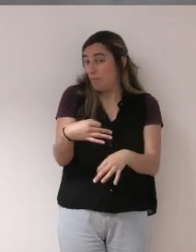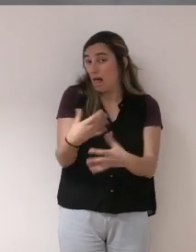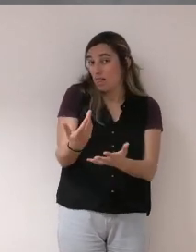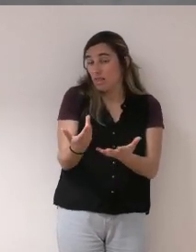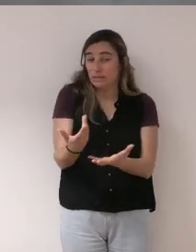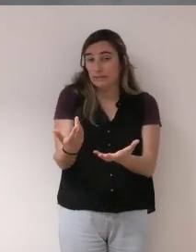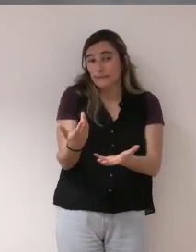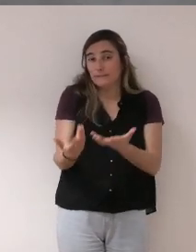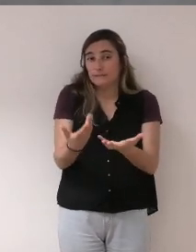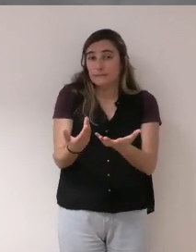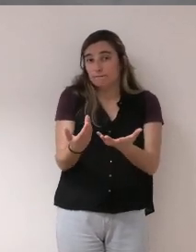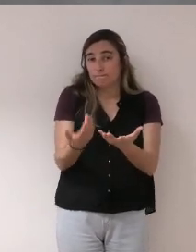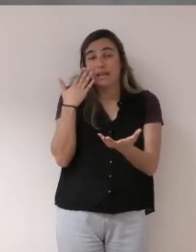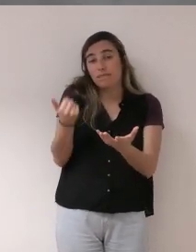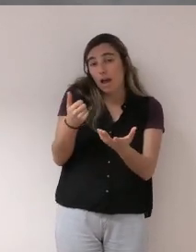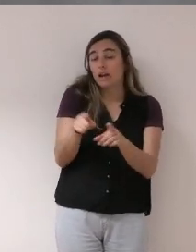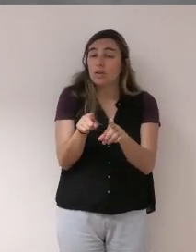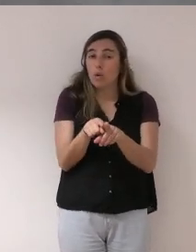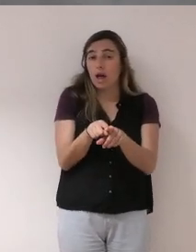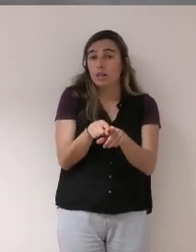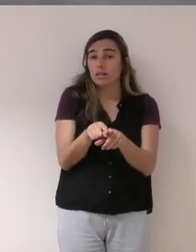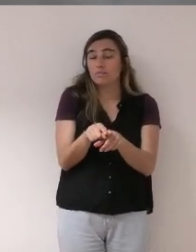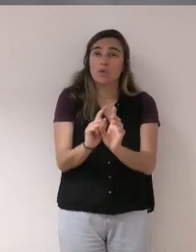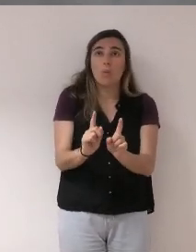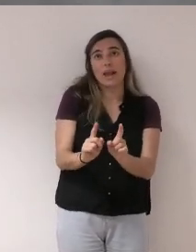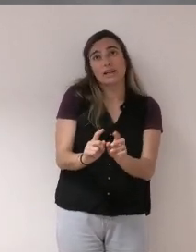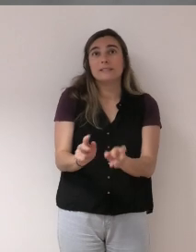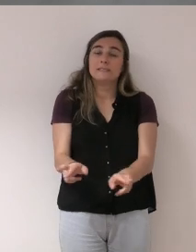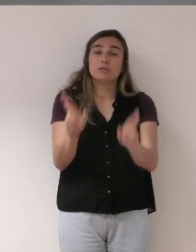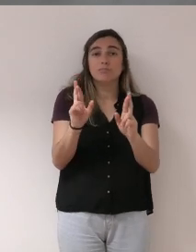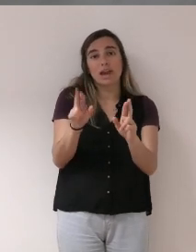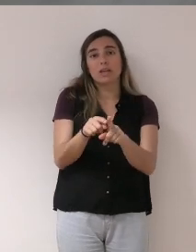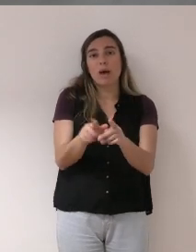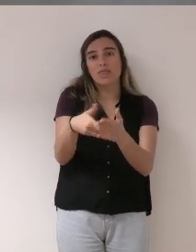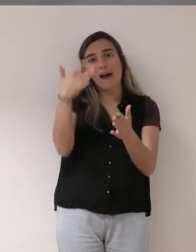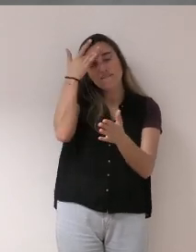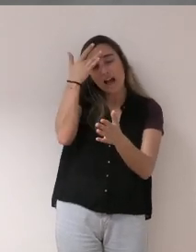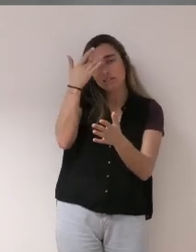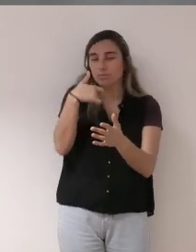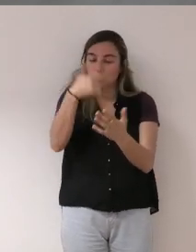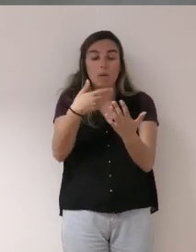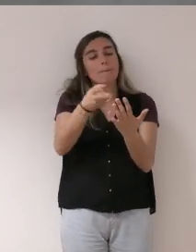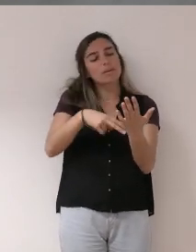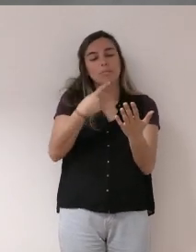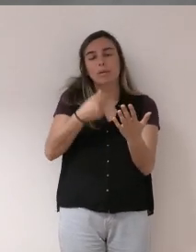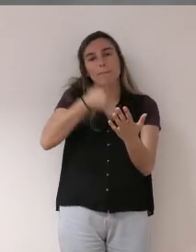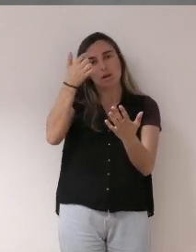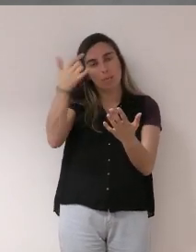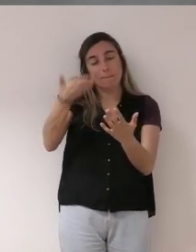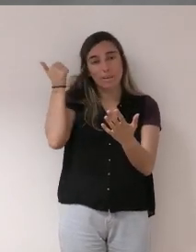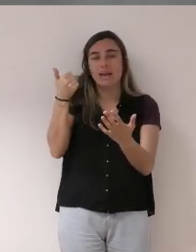respeito precisamente a esse desejo, repito, não é um desejo de facilidade, é um desejo de não colocar